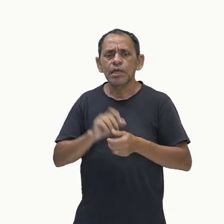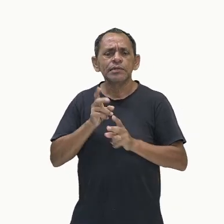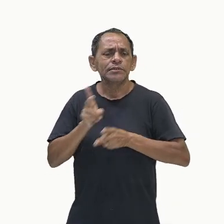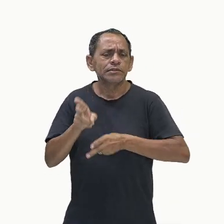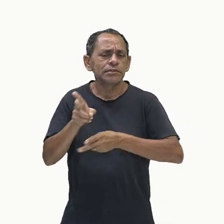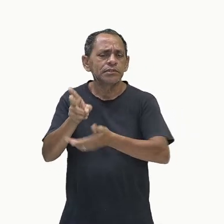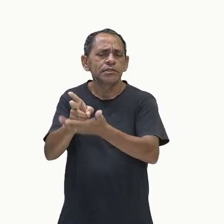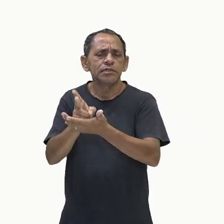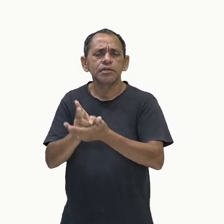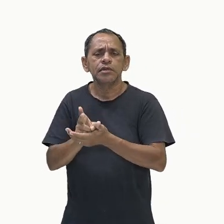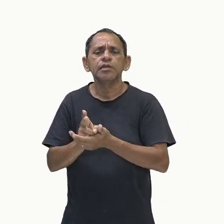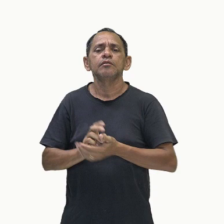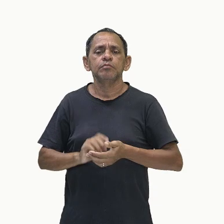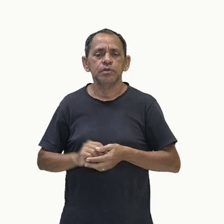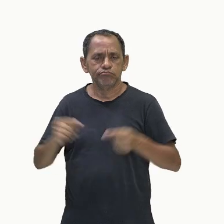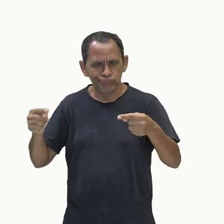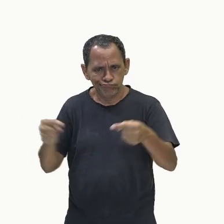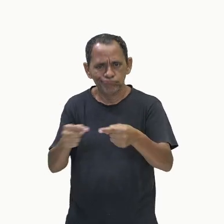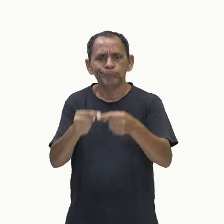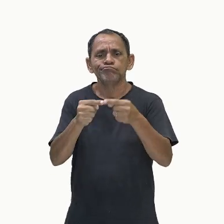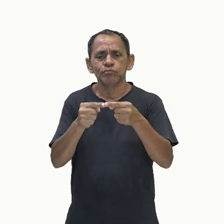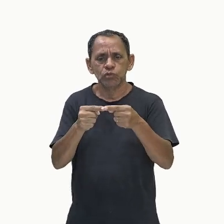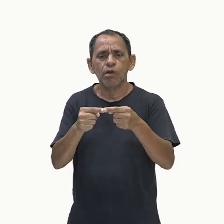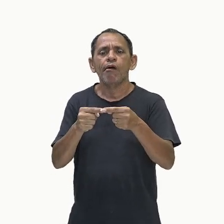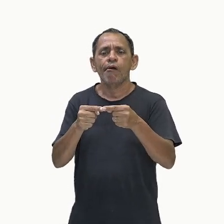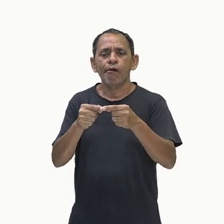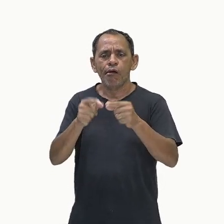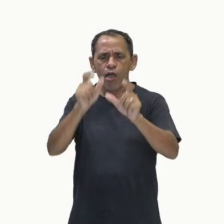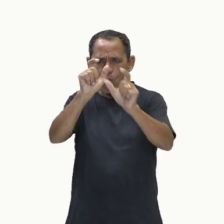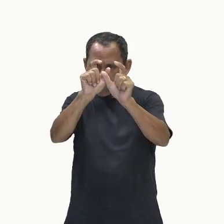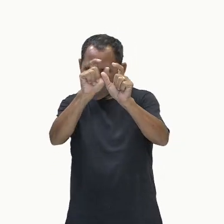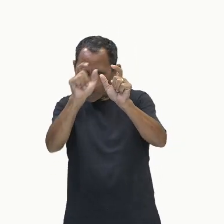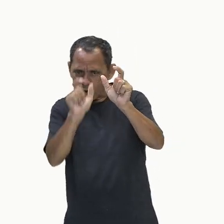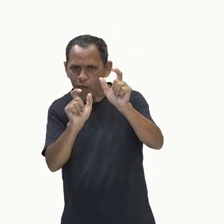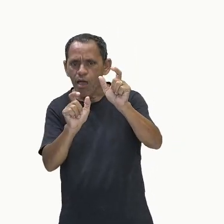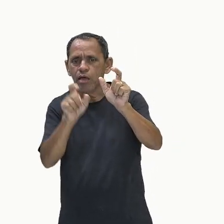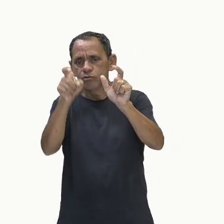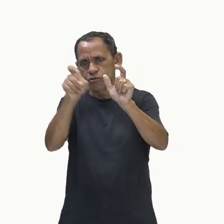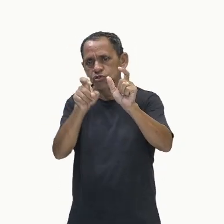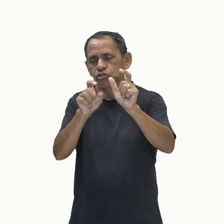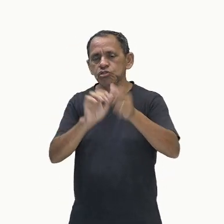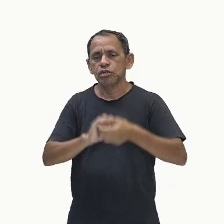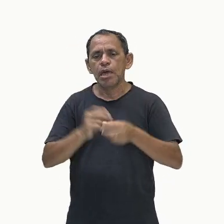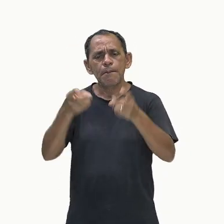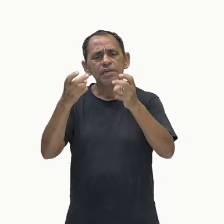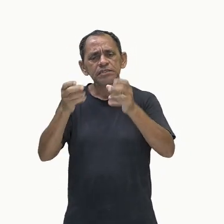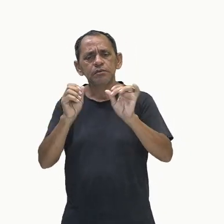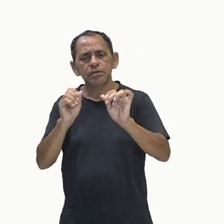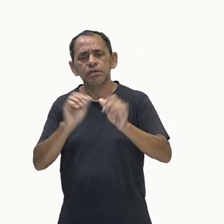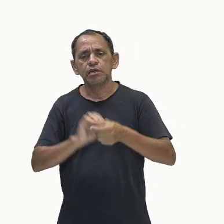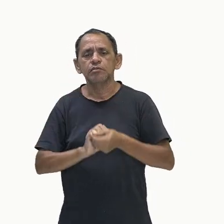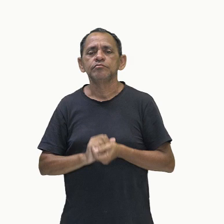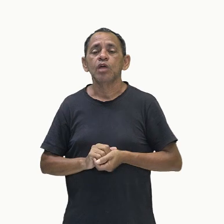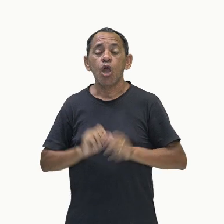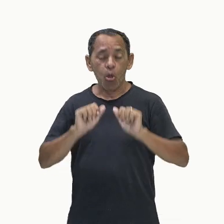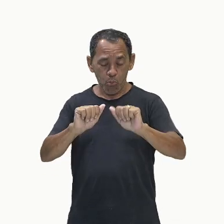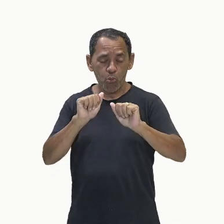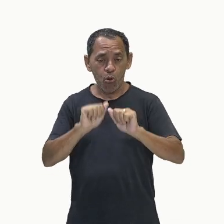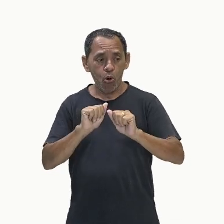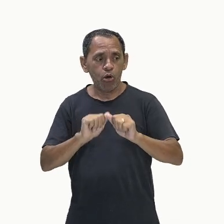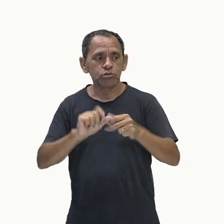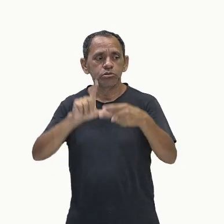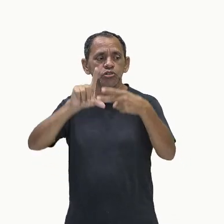combinação pareando com o X. Observem que o D ele pode ser dominante ou recessivo. Dominante